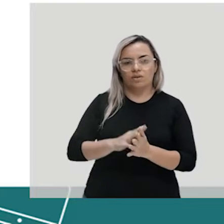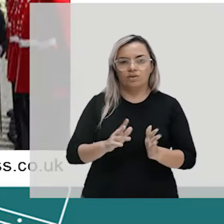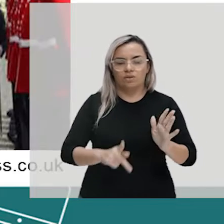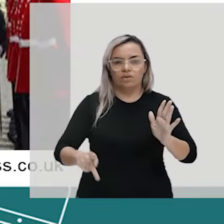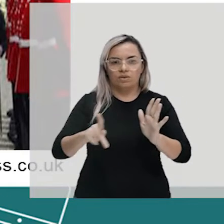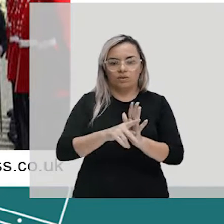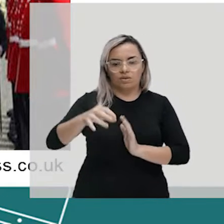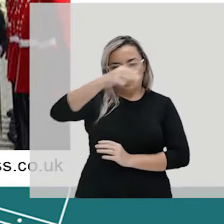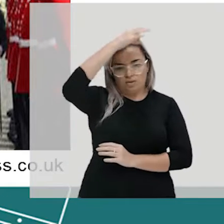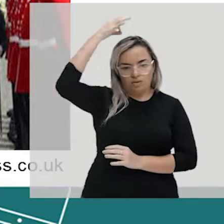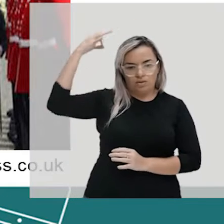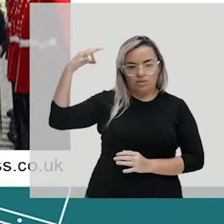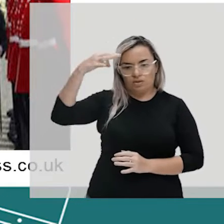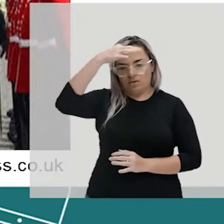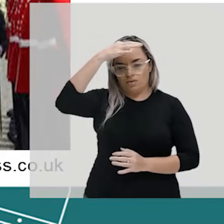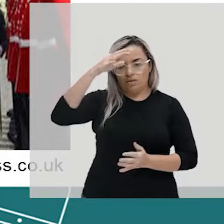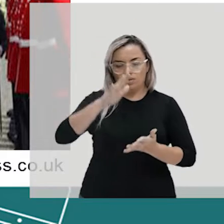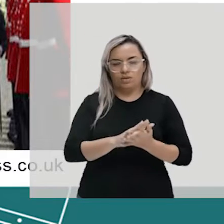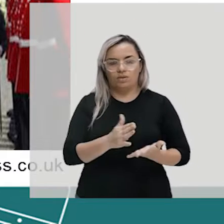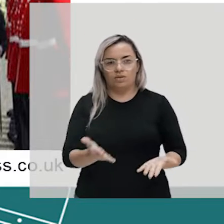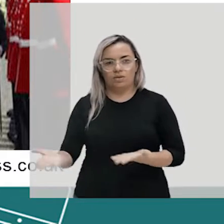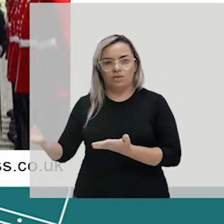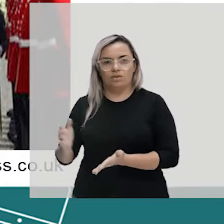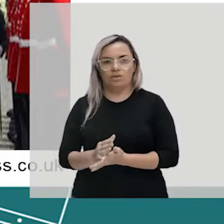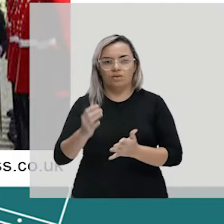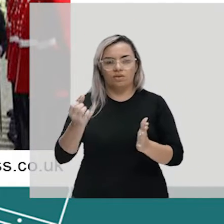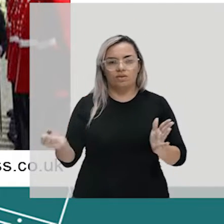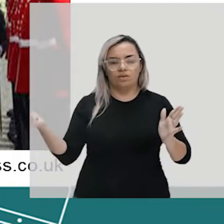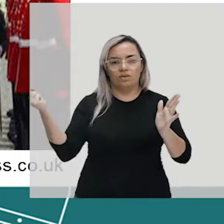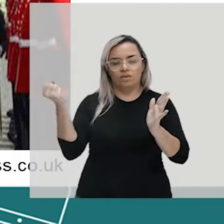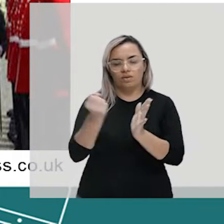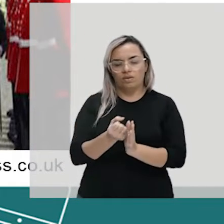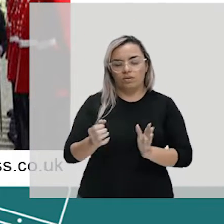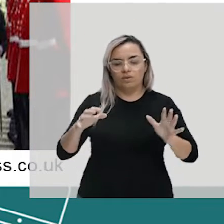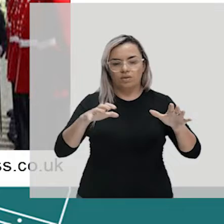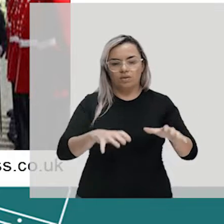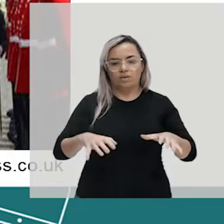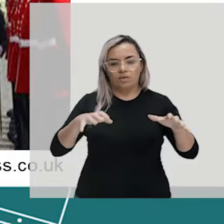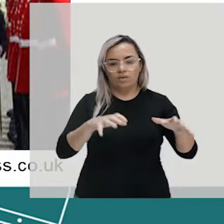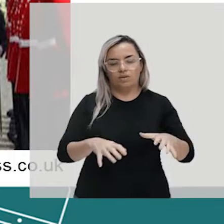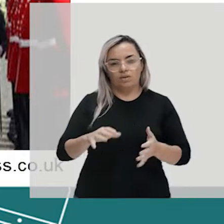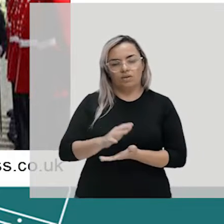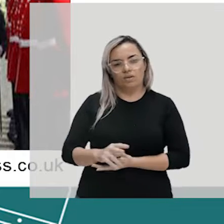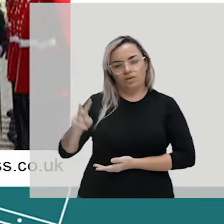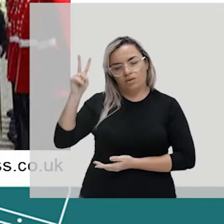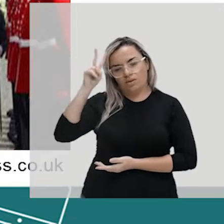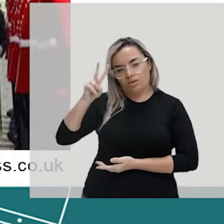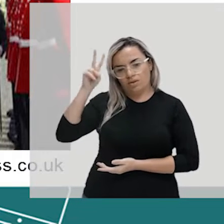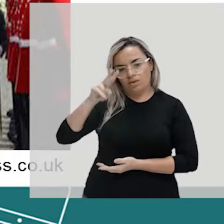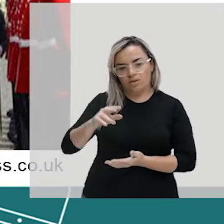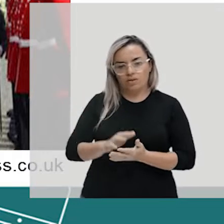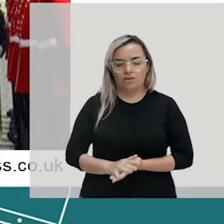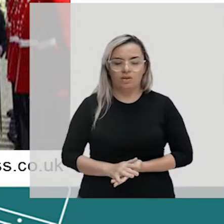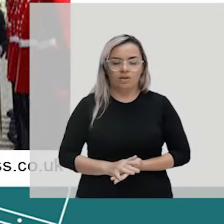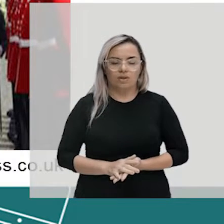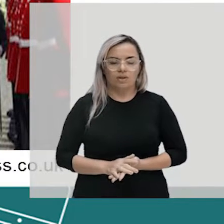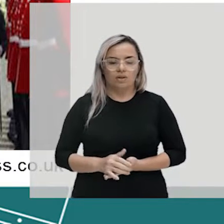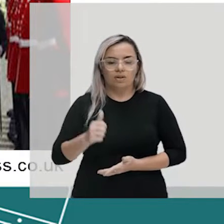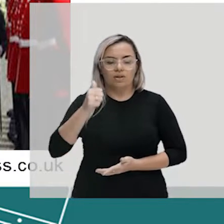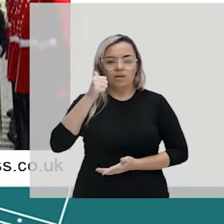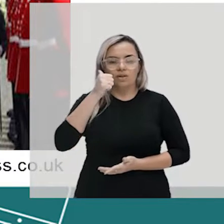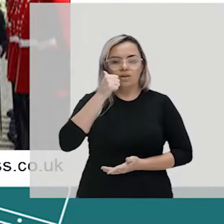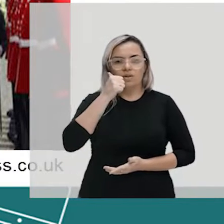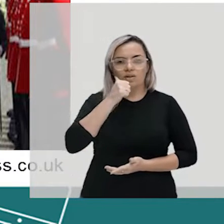patronos falando de símbolos dos Estados do Reino Unido a gente relembra sempre da rainha da Inglaterra